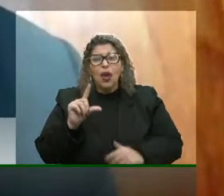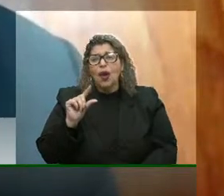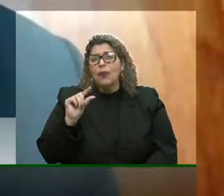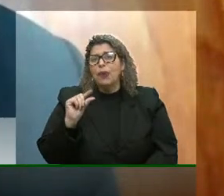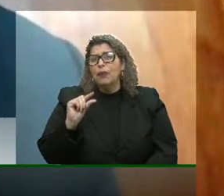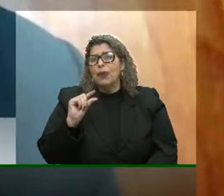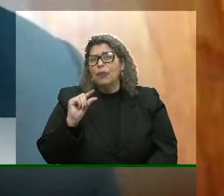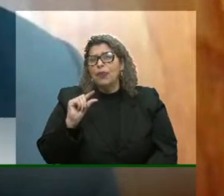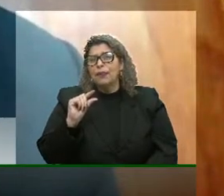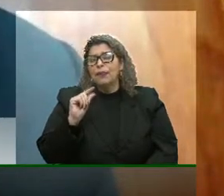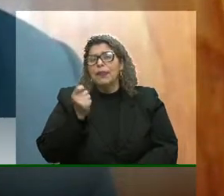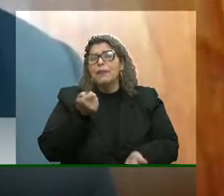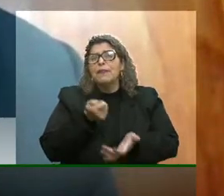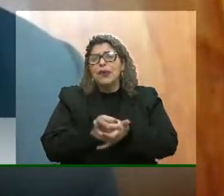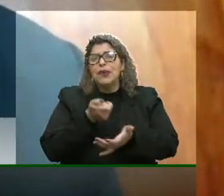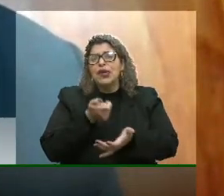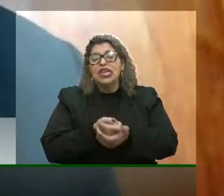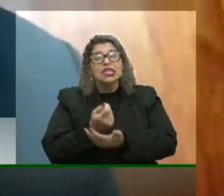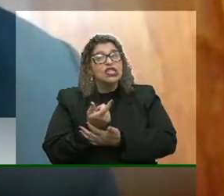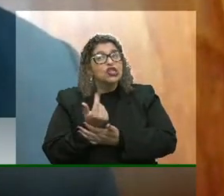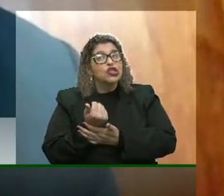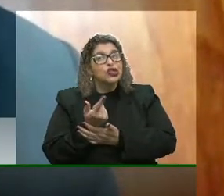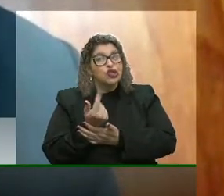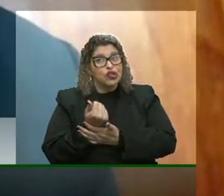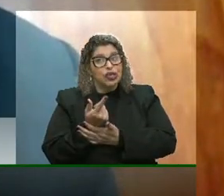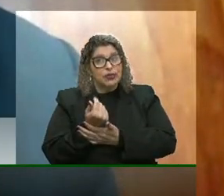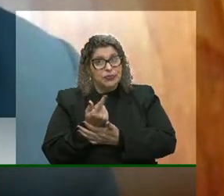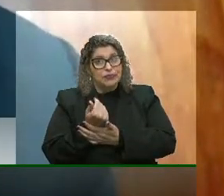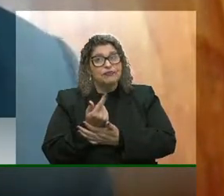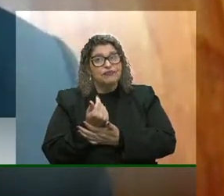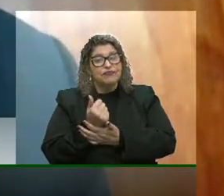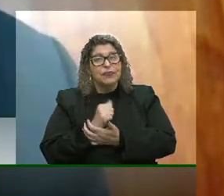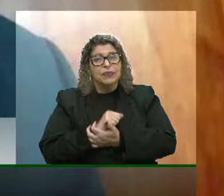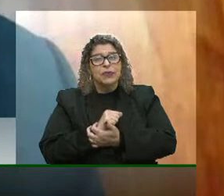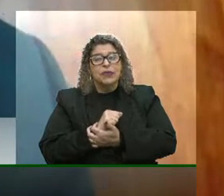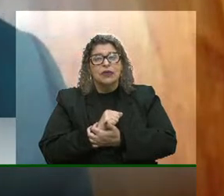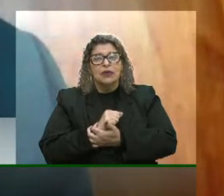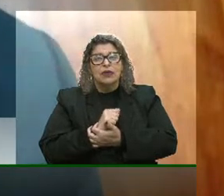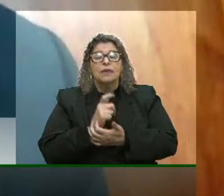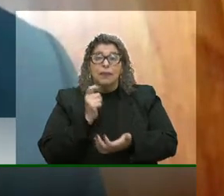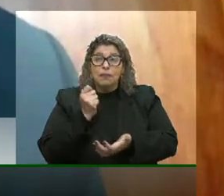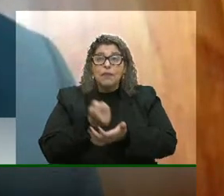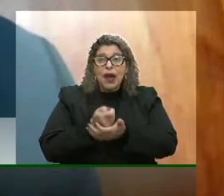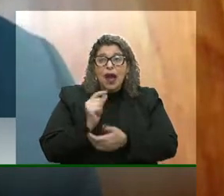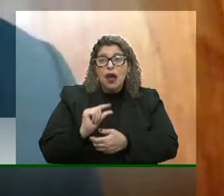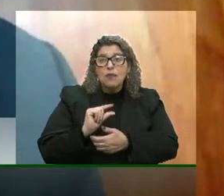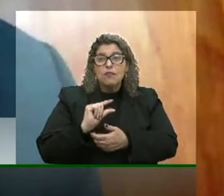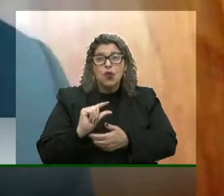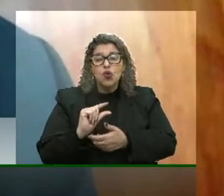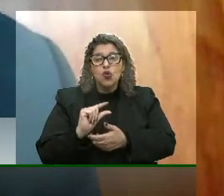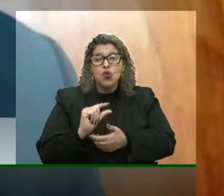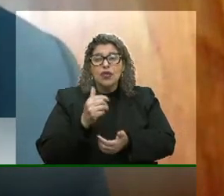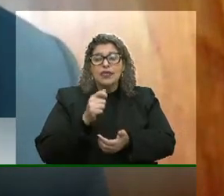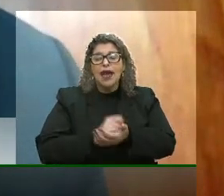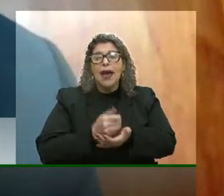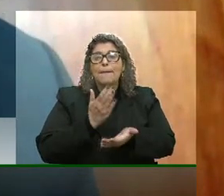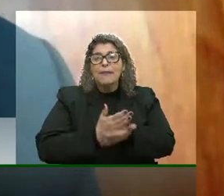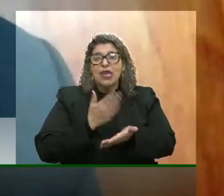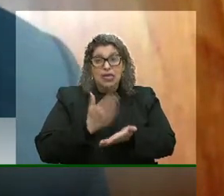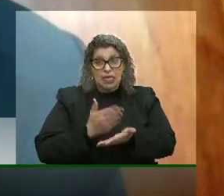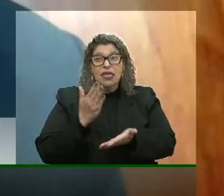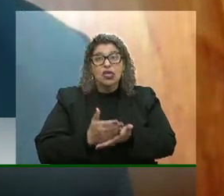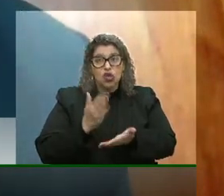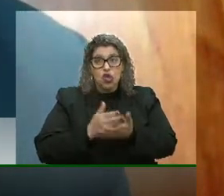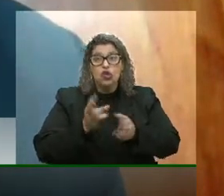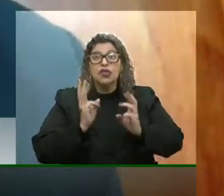pedacinho do pagamento desta verba para que eles possam, pelo menos, pagar parte das prestações das suas